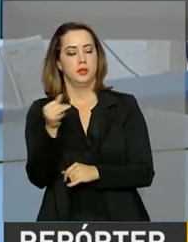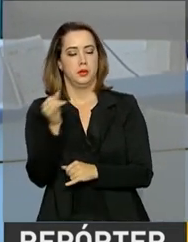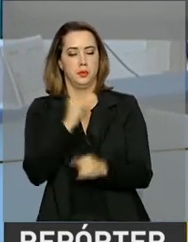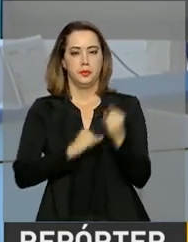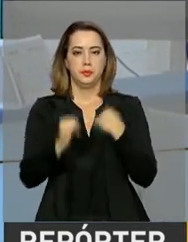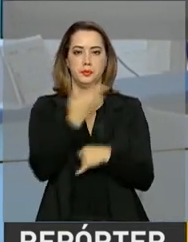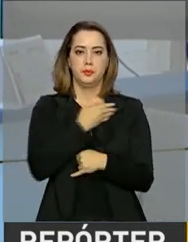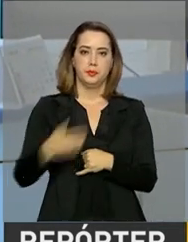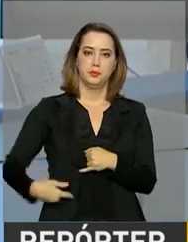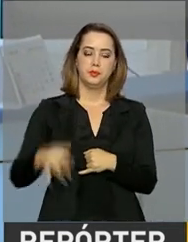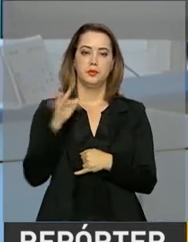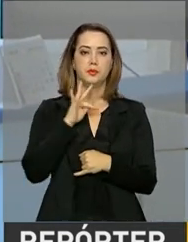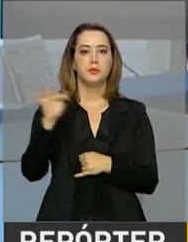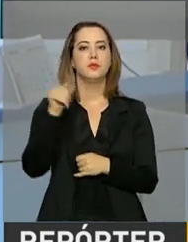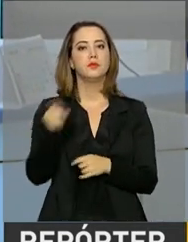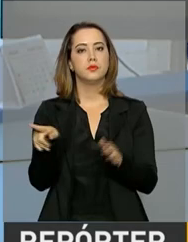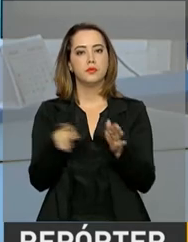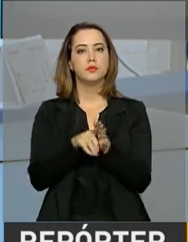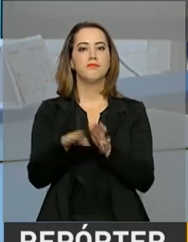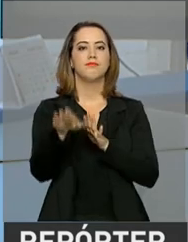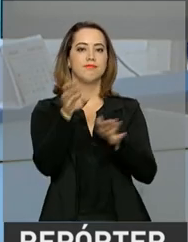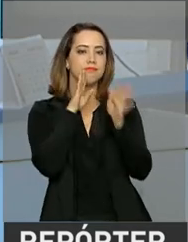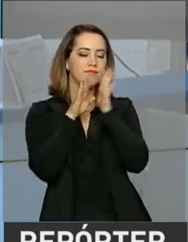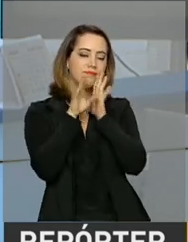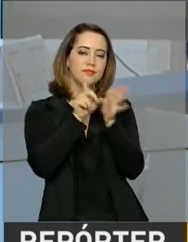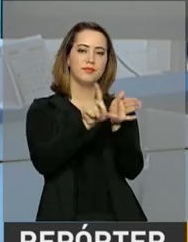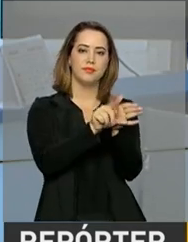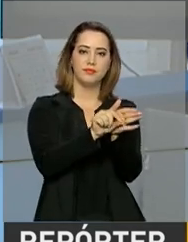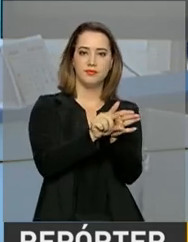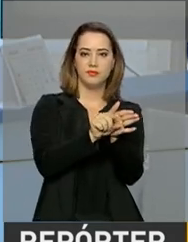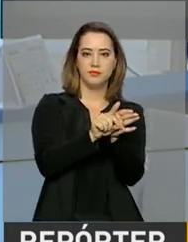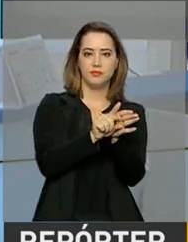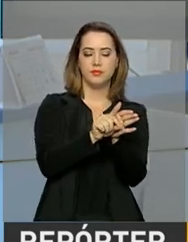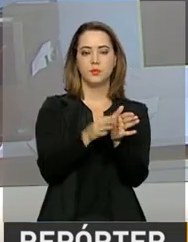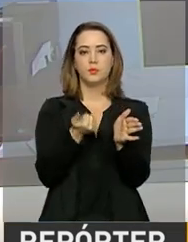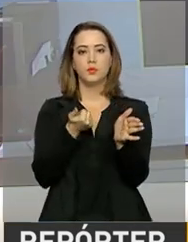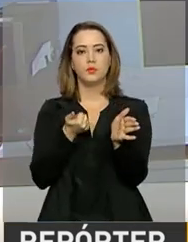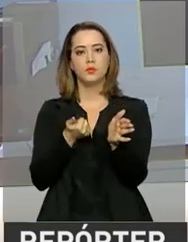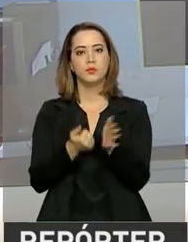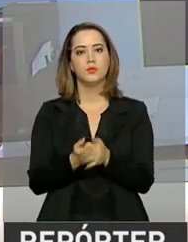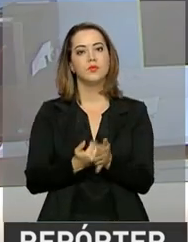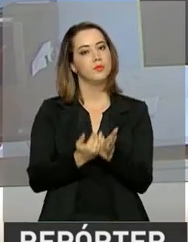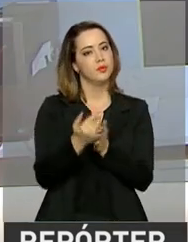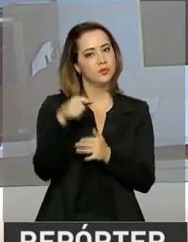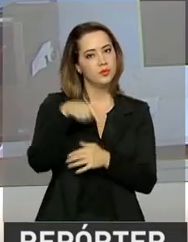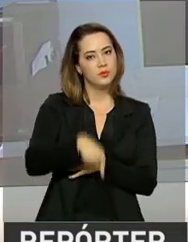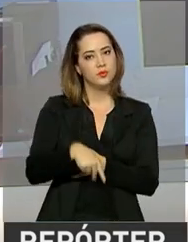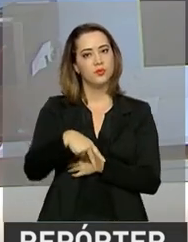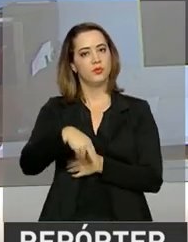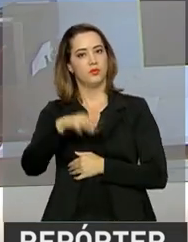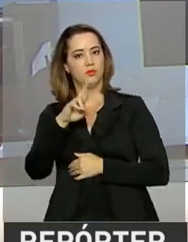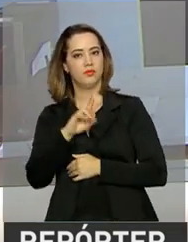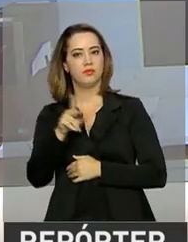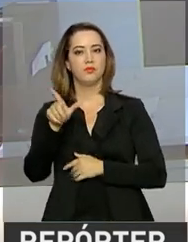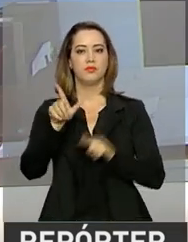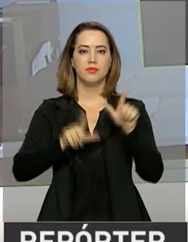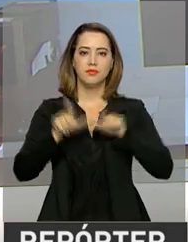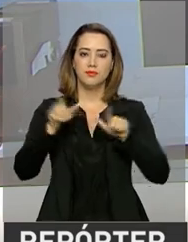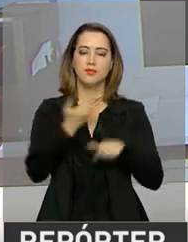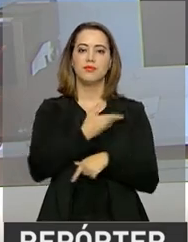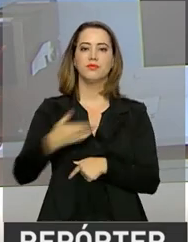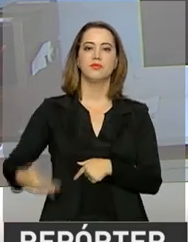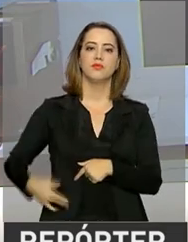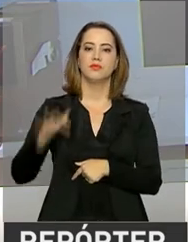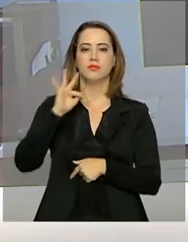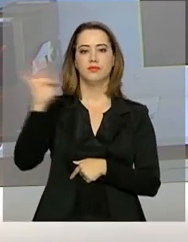do governo federal acompanhe também as novidades nas nossas redes sociais Continue com a gente aqui na NBR a TV